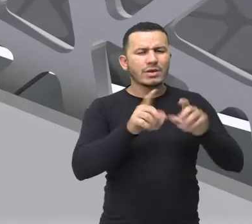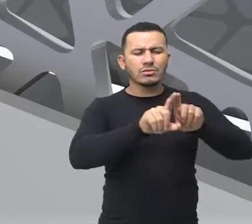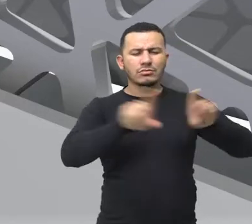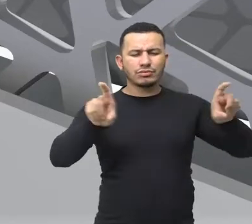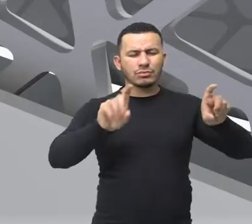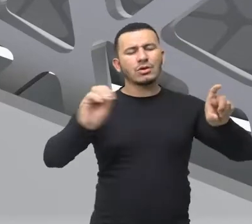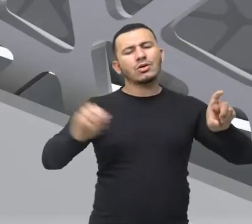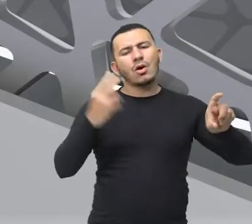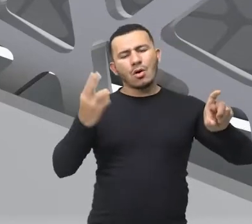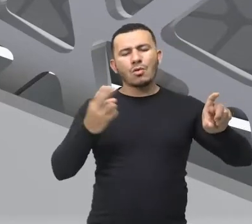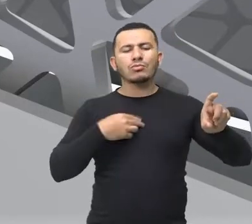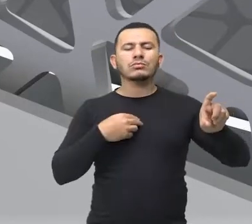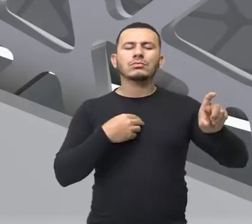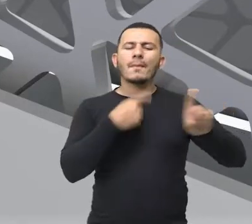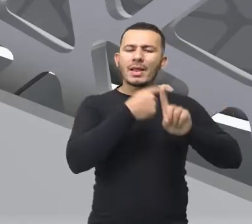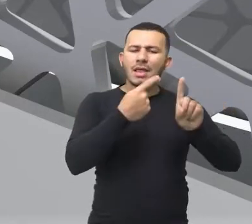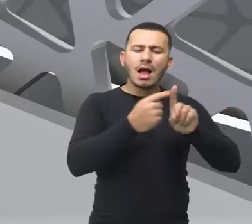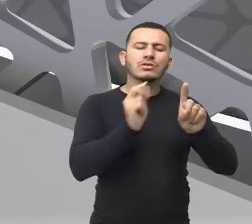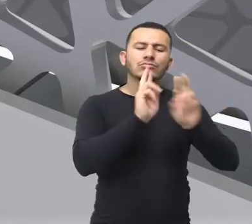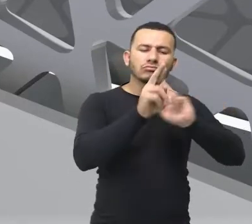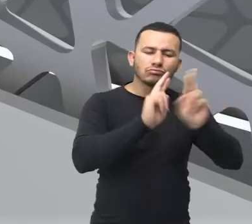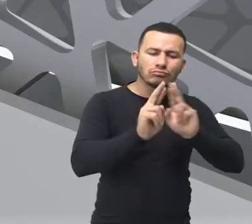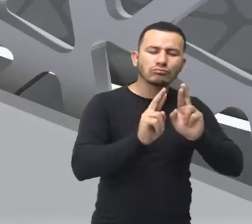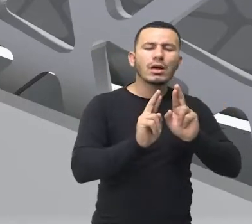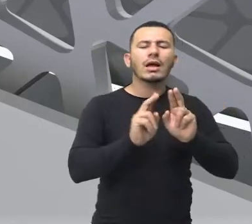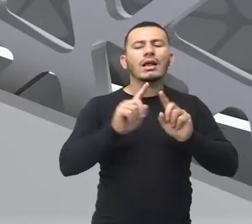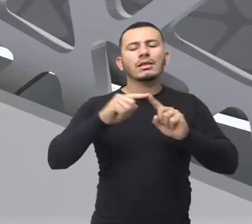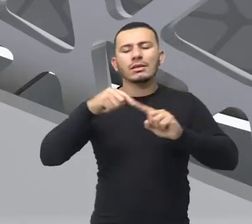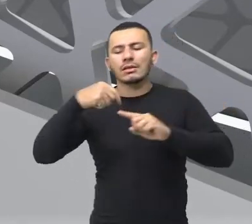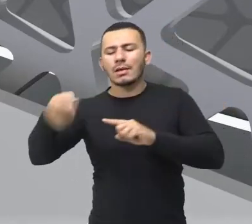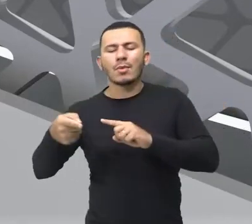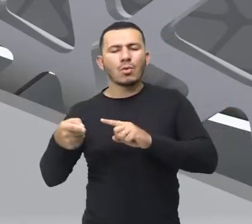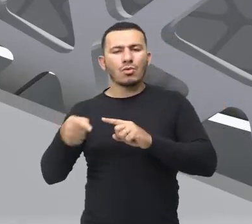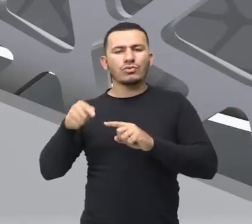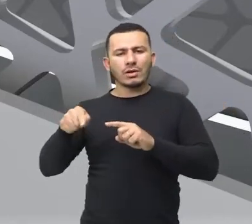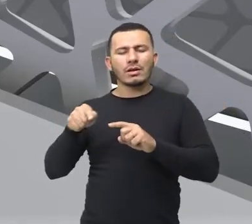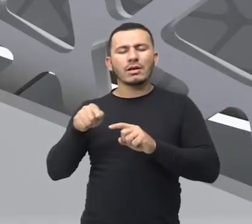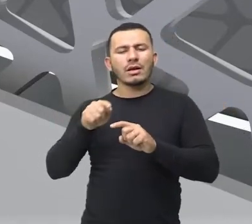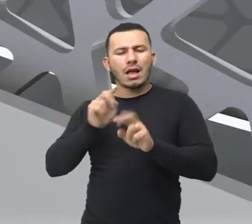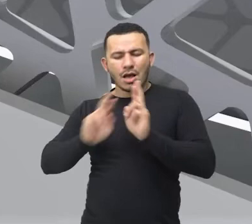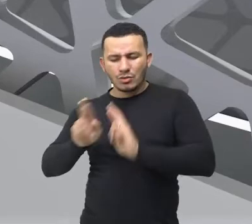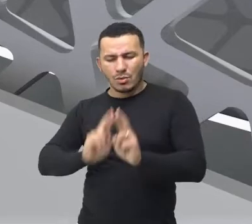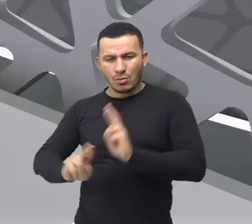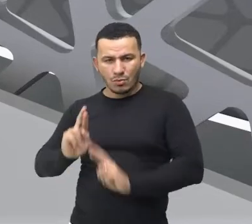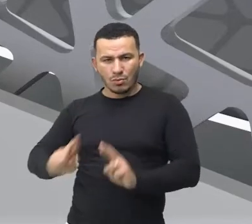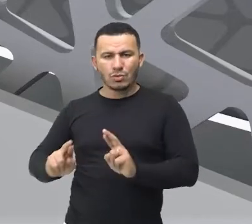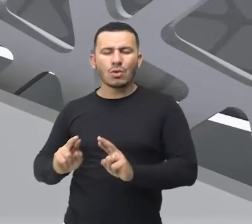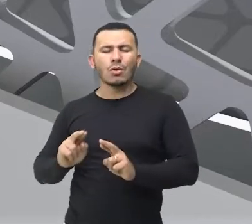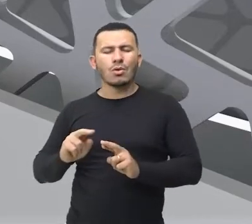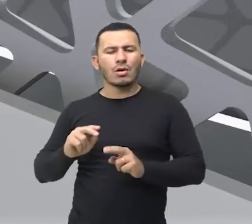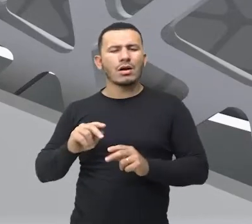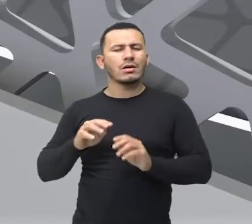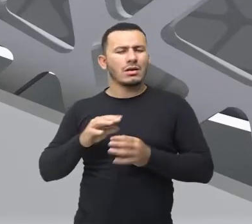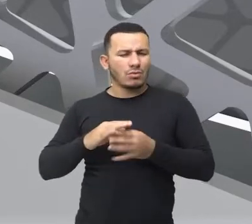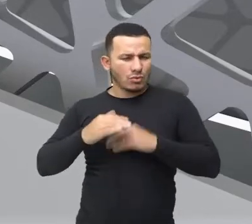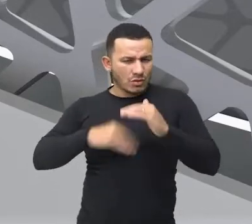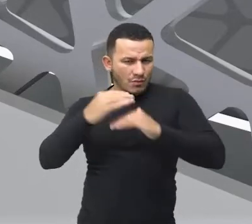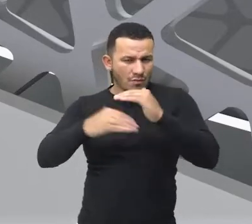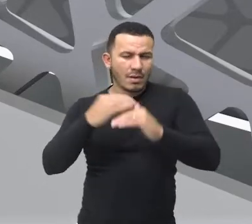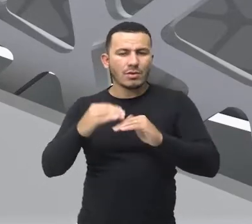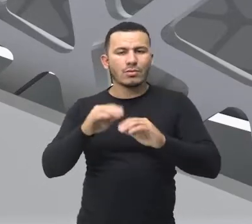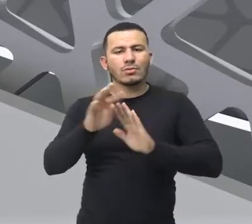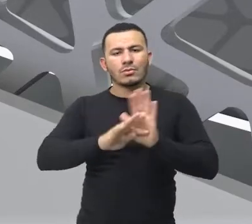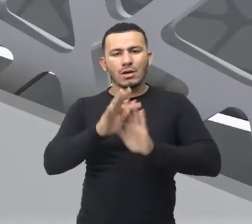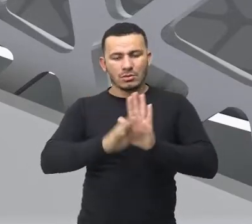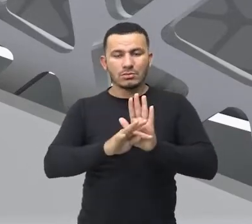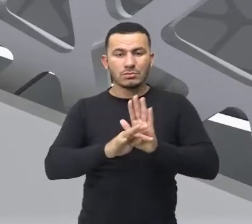uma parte delas respondida no primeiro parágrafo e as outras desenvolvidas, ou seja, colocadas no corpo do texto, nos outros